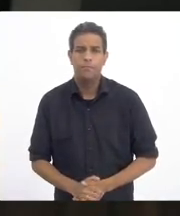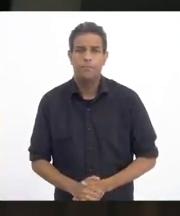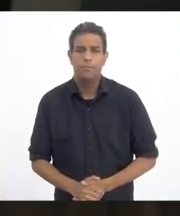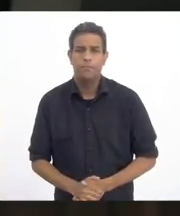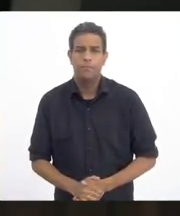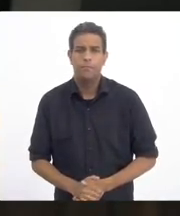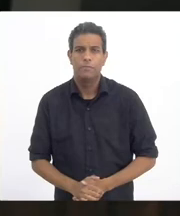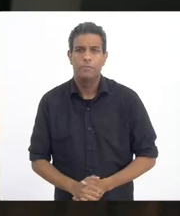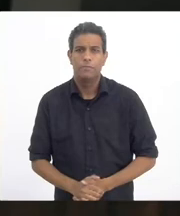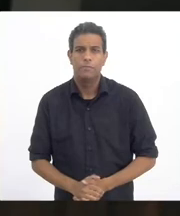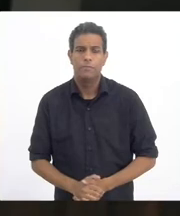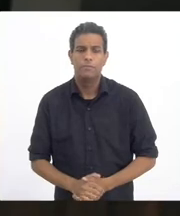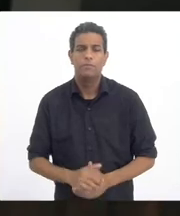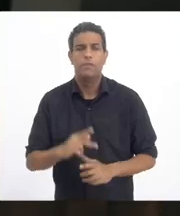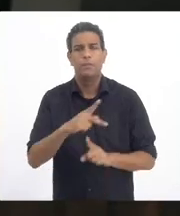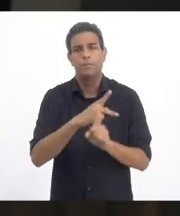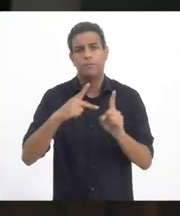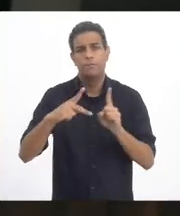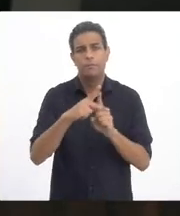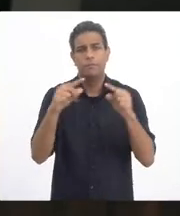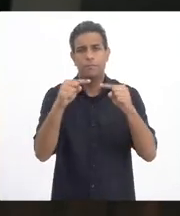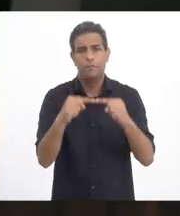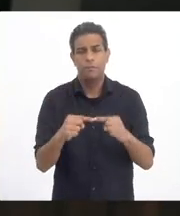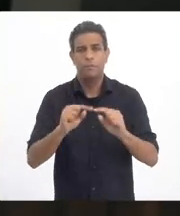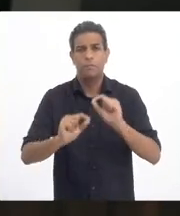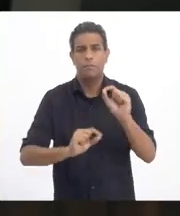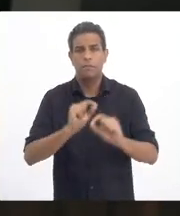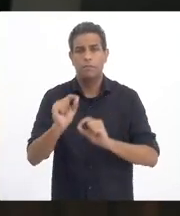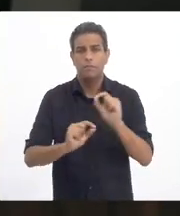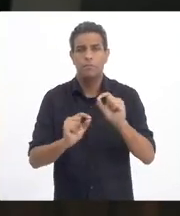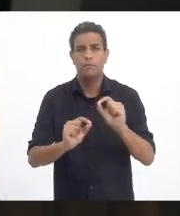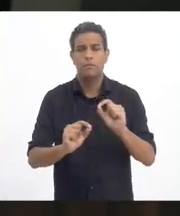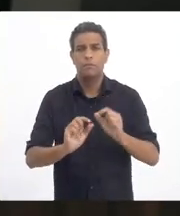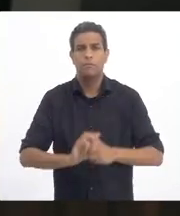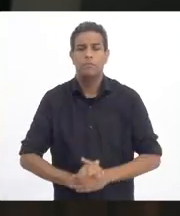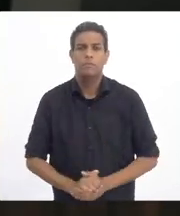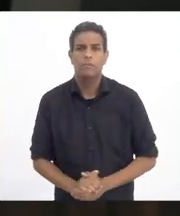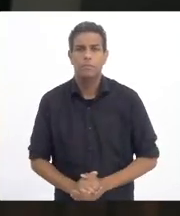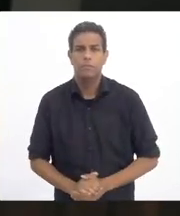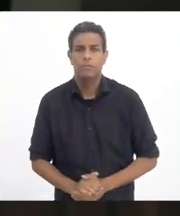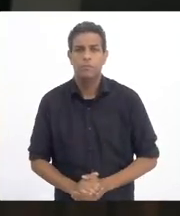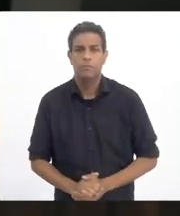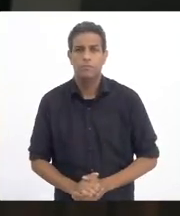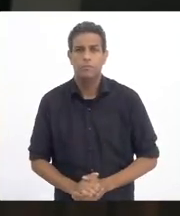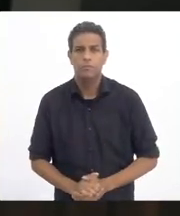Pensionistas está garantido no substitutivo, como eu havia dito.